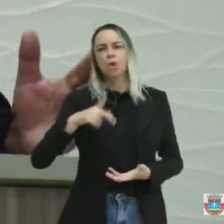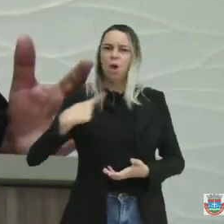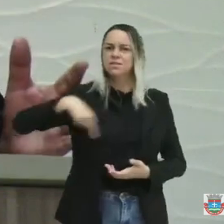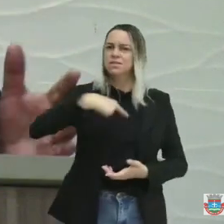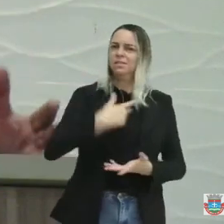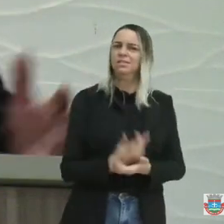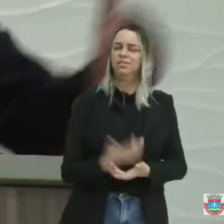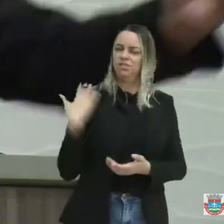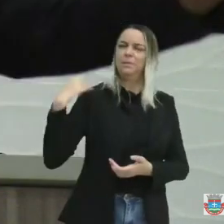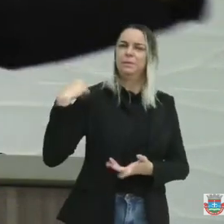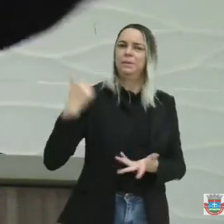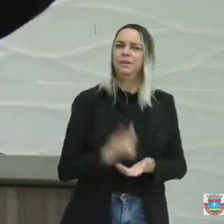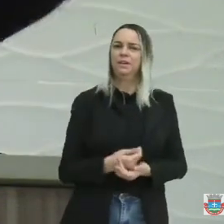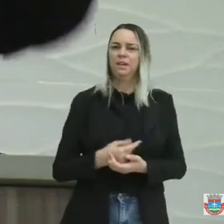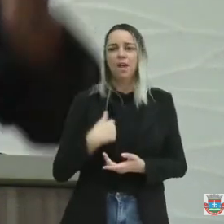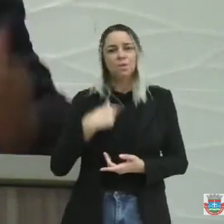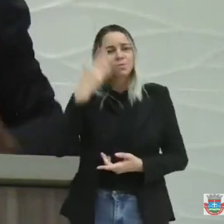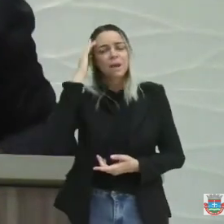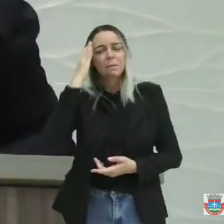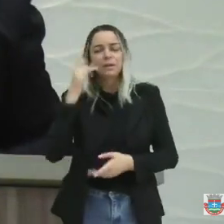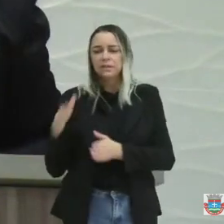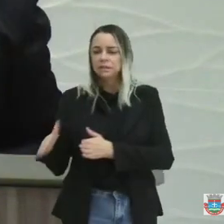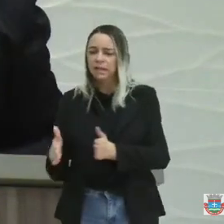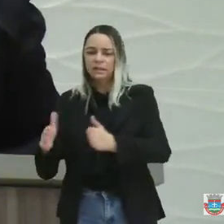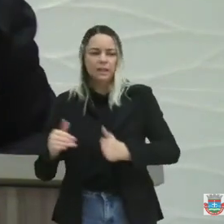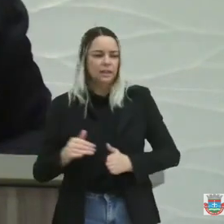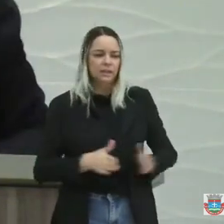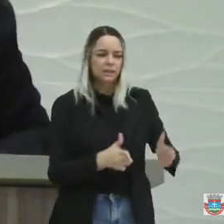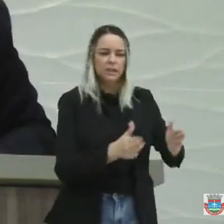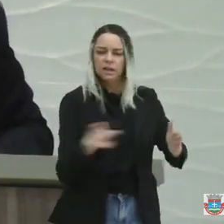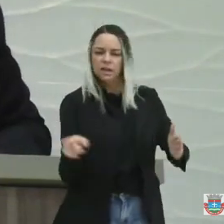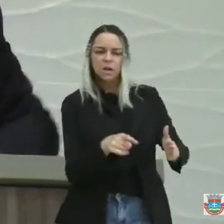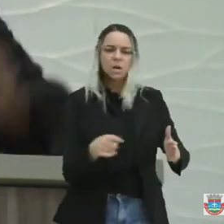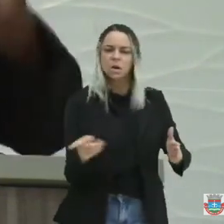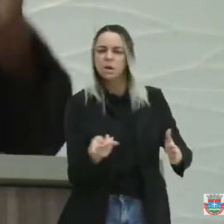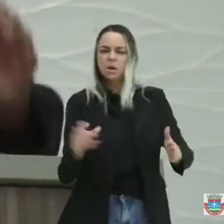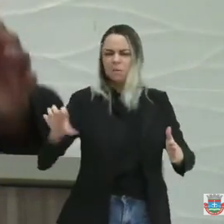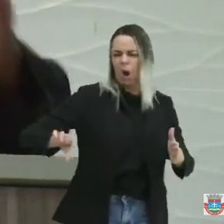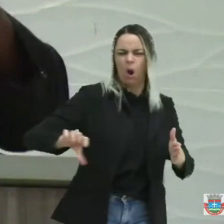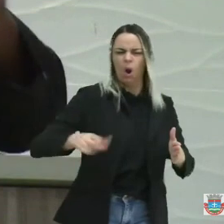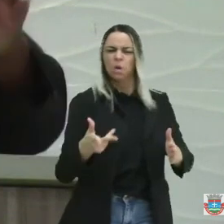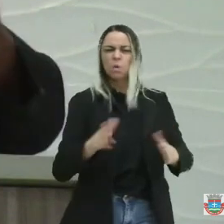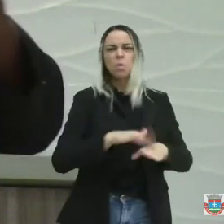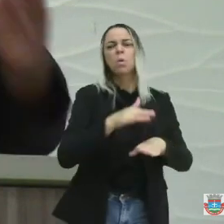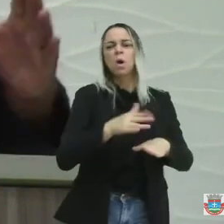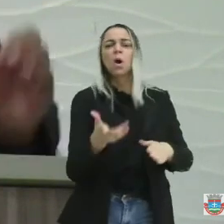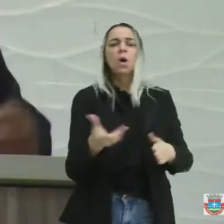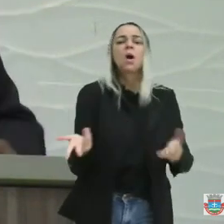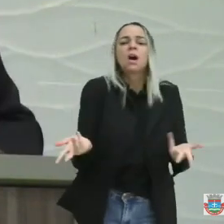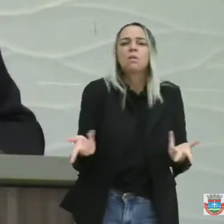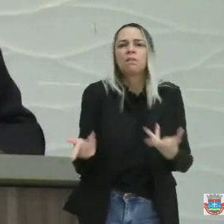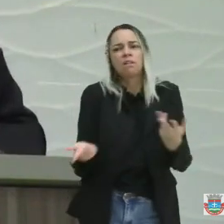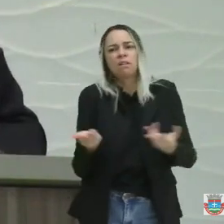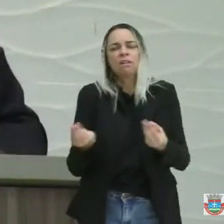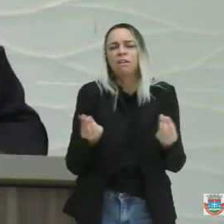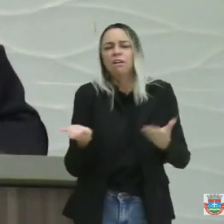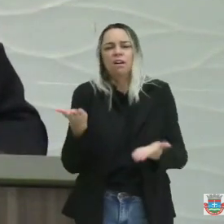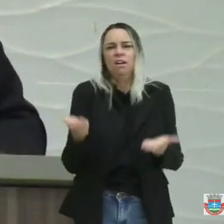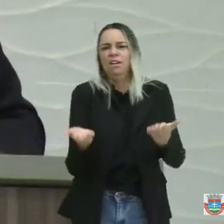mais ruim. Se é a principal para o Espírito Santo ou essa aqui do Poço Doce. Eu não sei a que está pior.